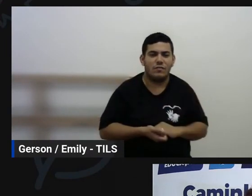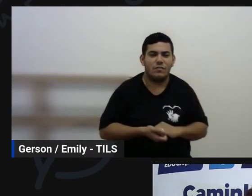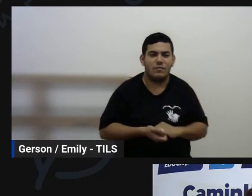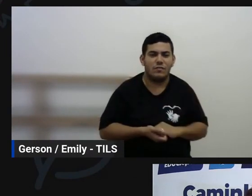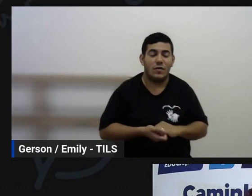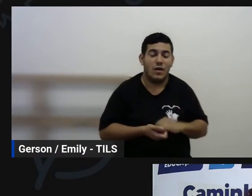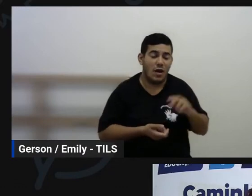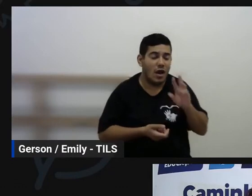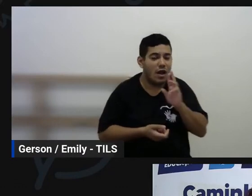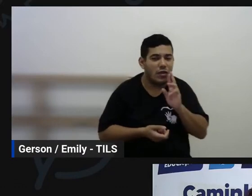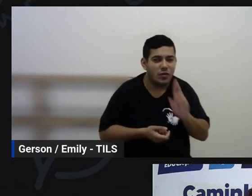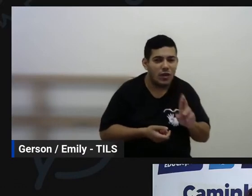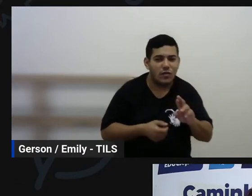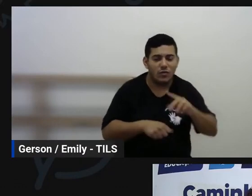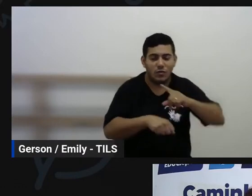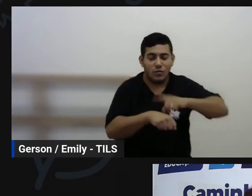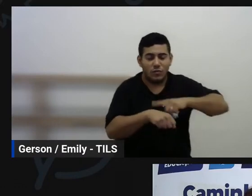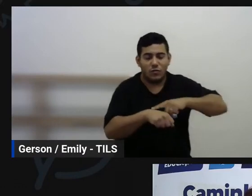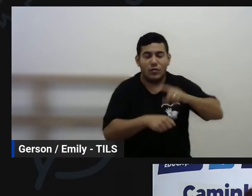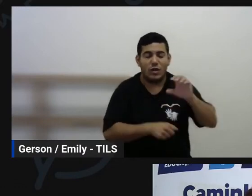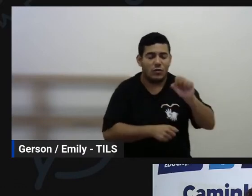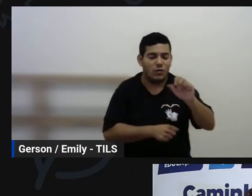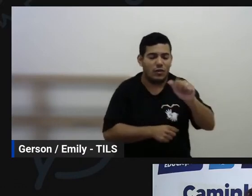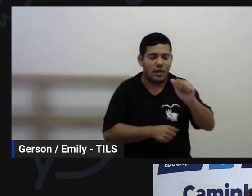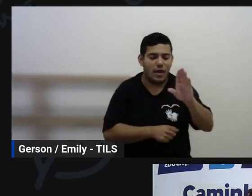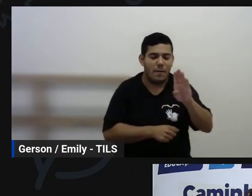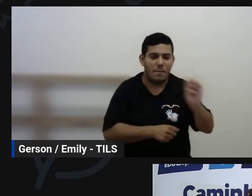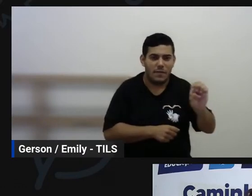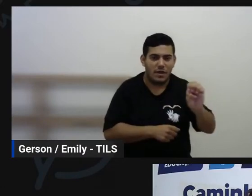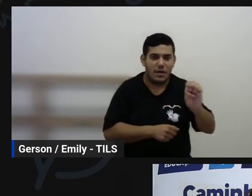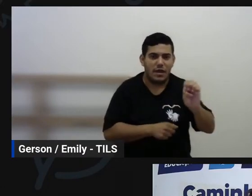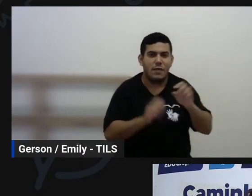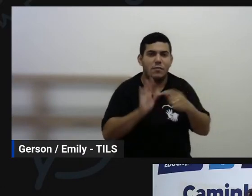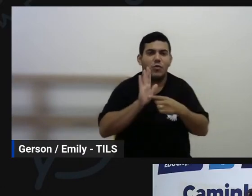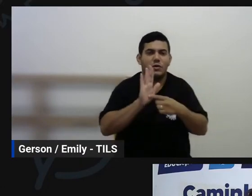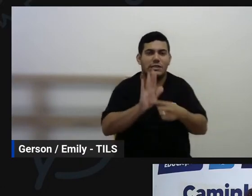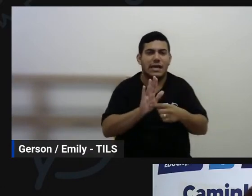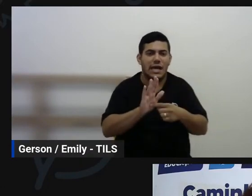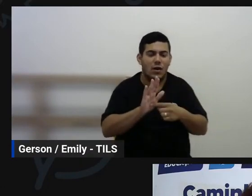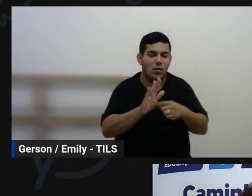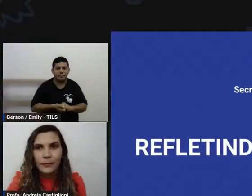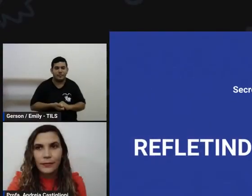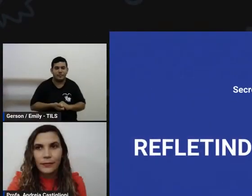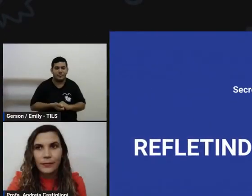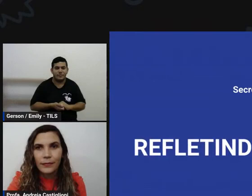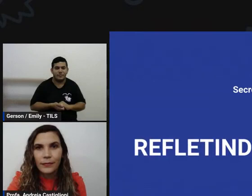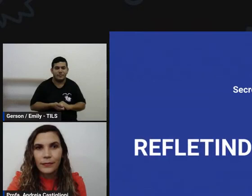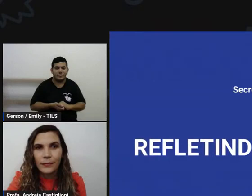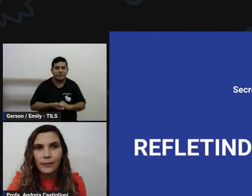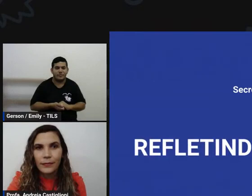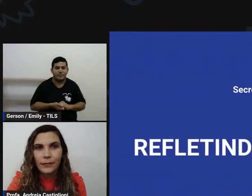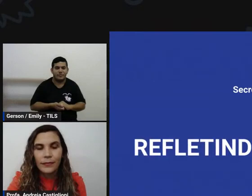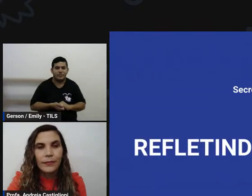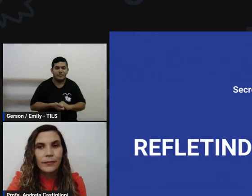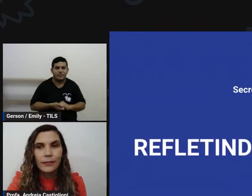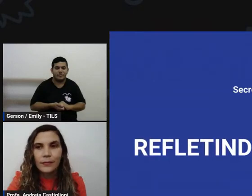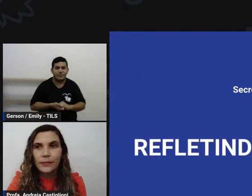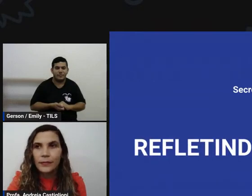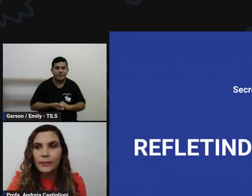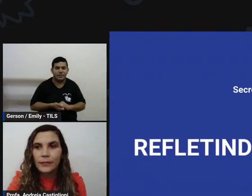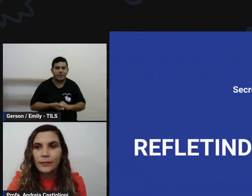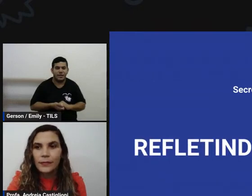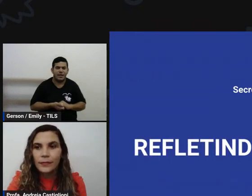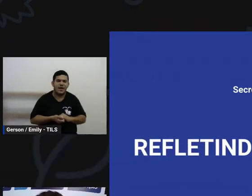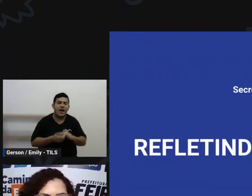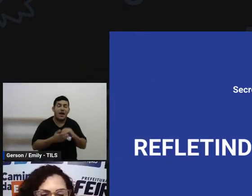resultado do SAB. Bota aí, por favor, Cid, na tela. Antes de eu começar a falar sobre o